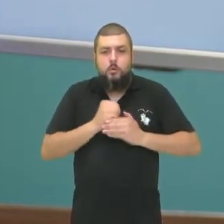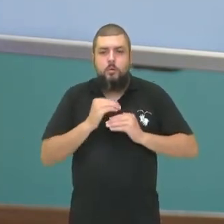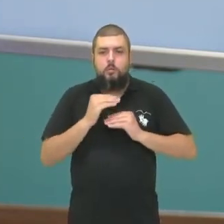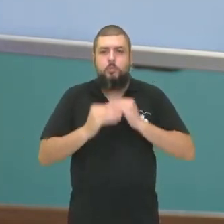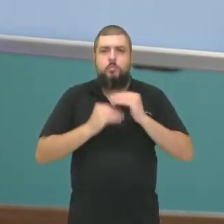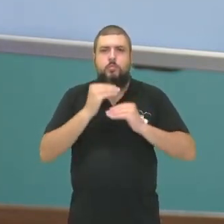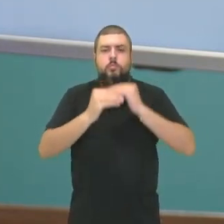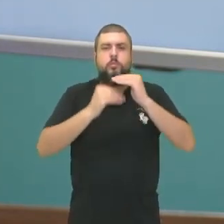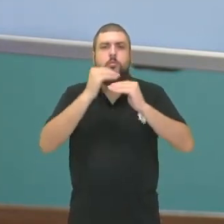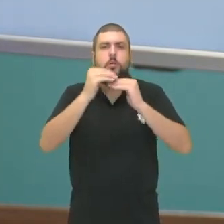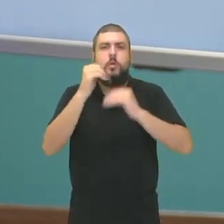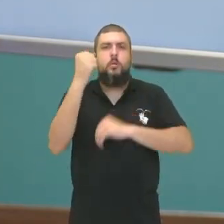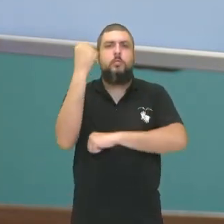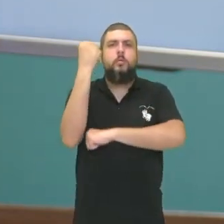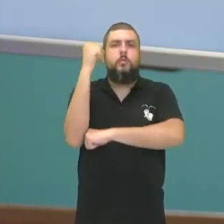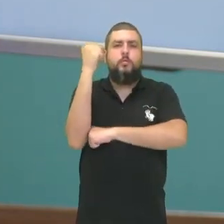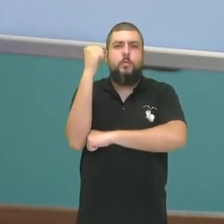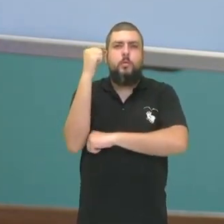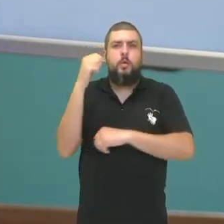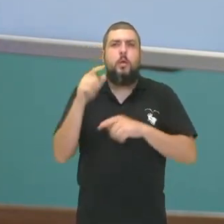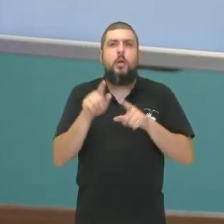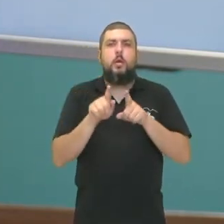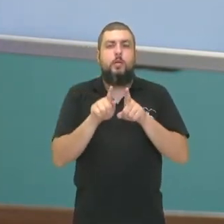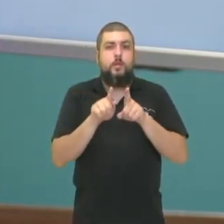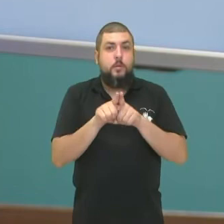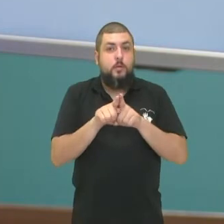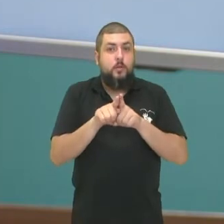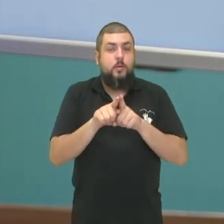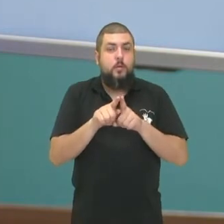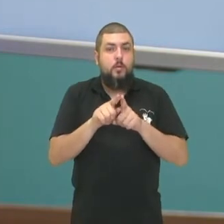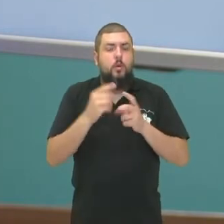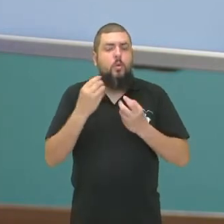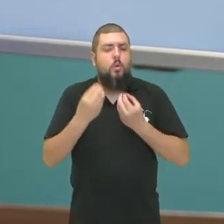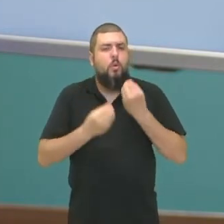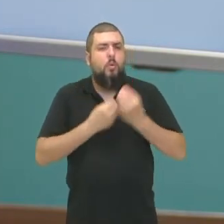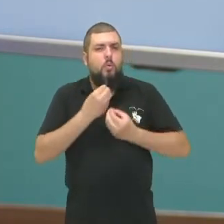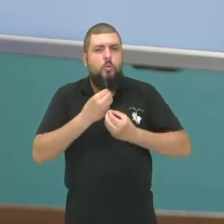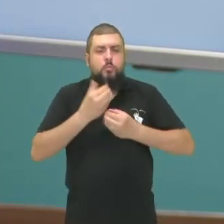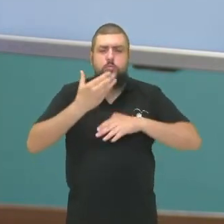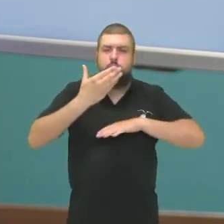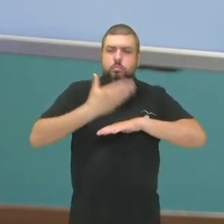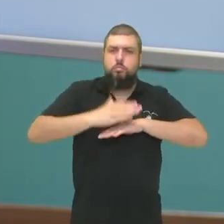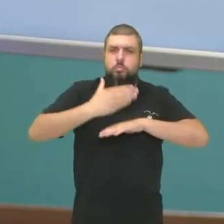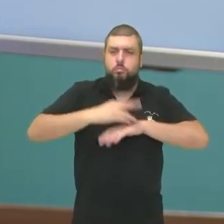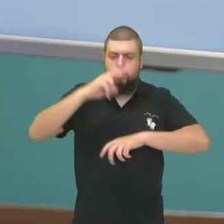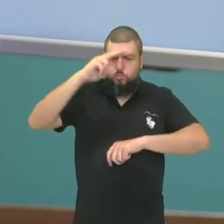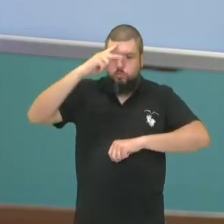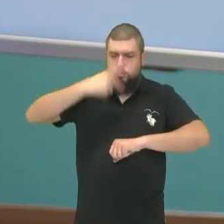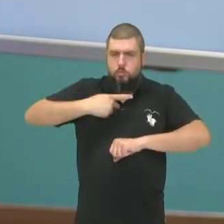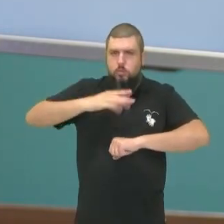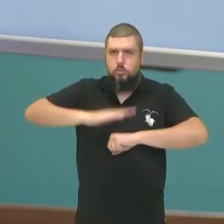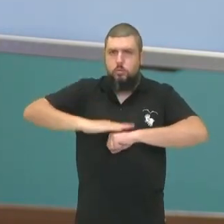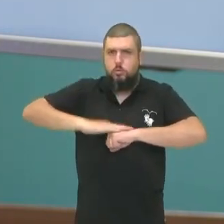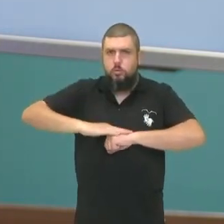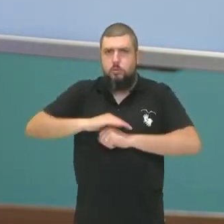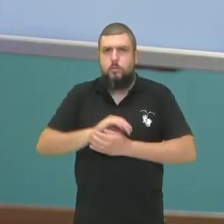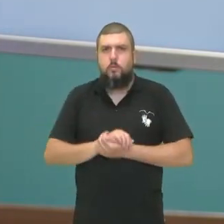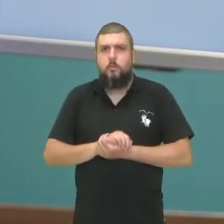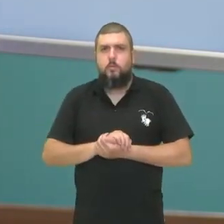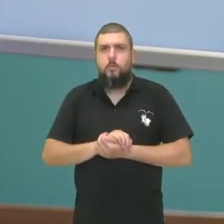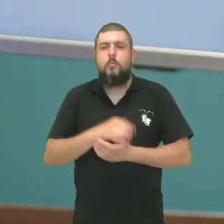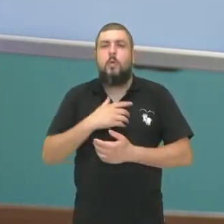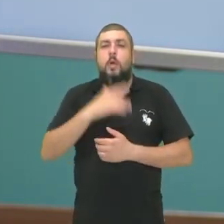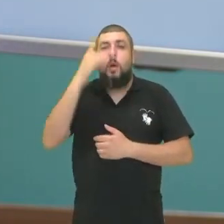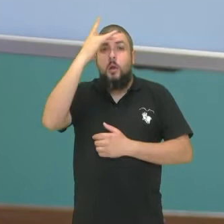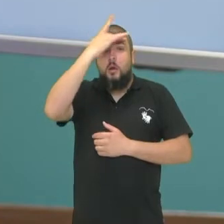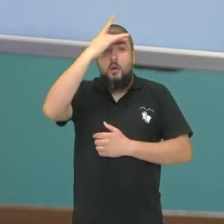ser humano e, consequentemente, pela autonomia da pessoa. A pessoa que realiza essas atividades